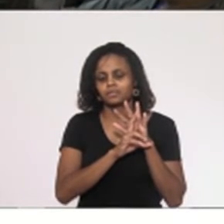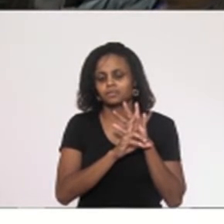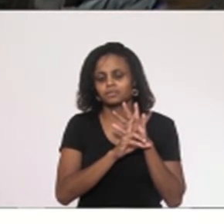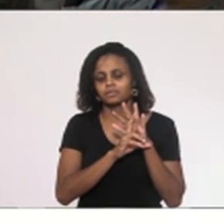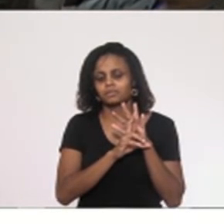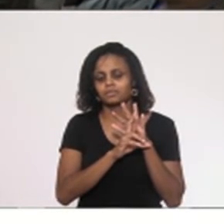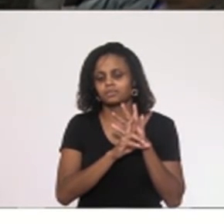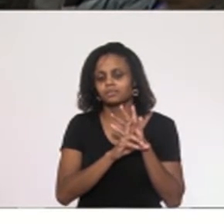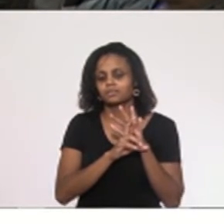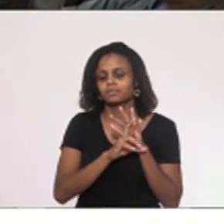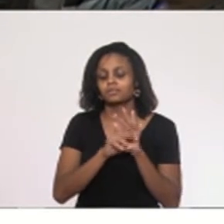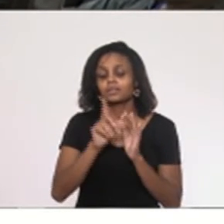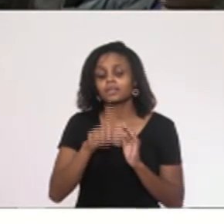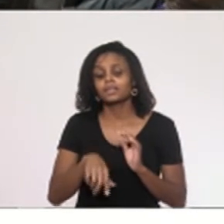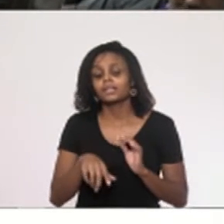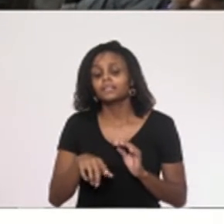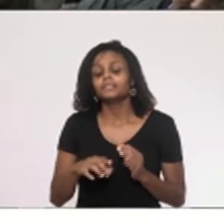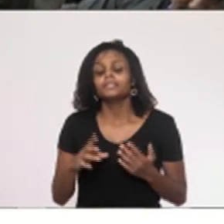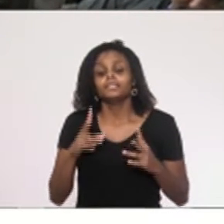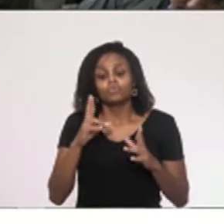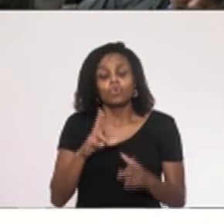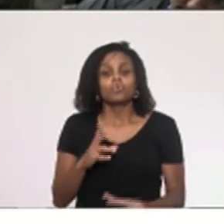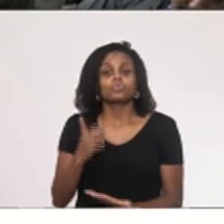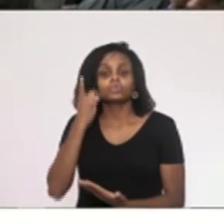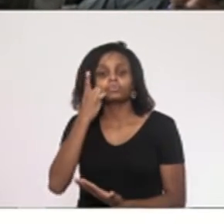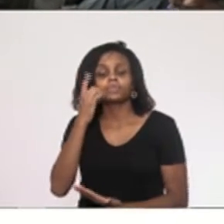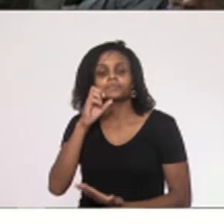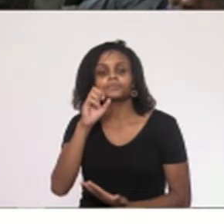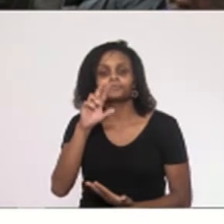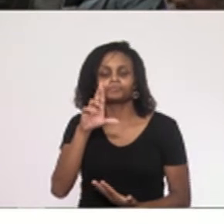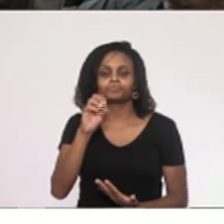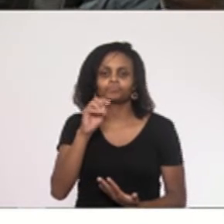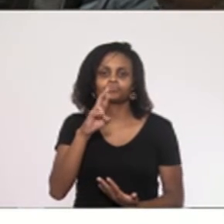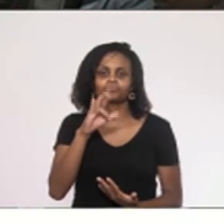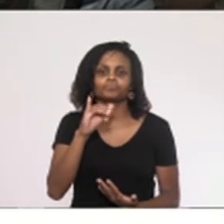é o mesmo que o deputado Rodrigo Amorim